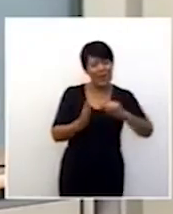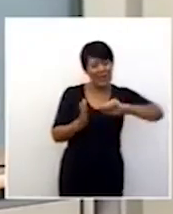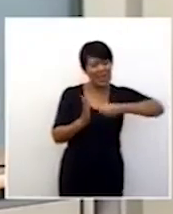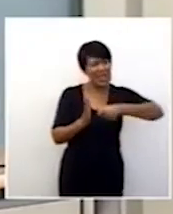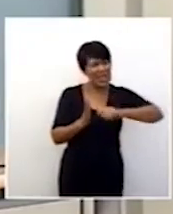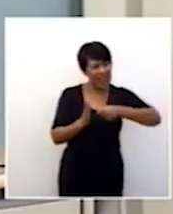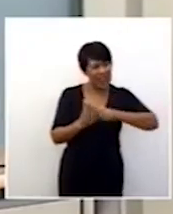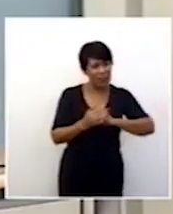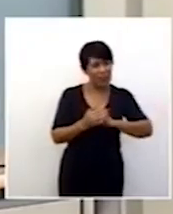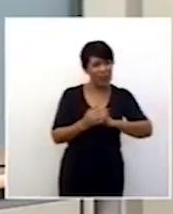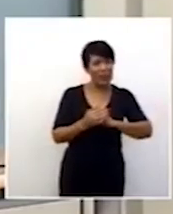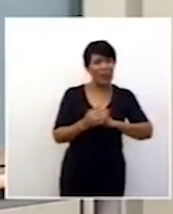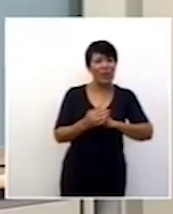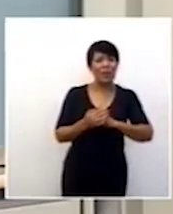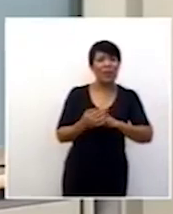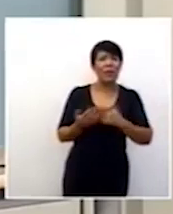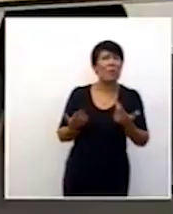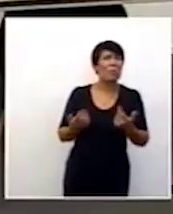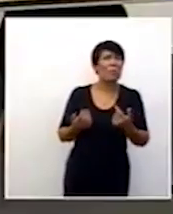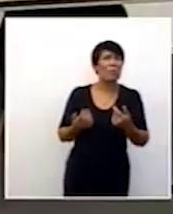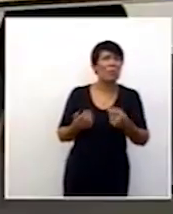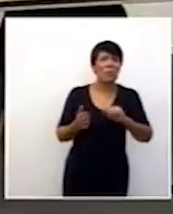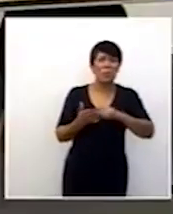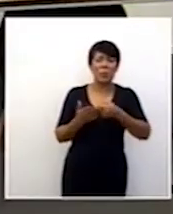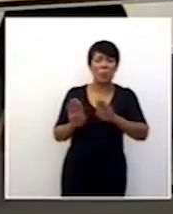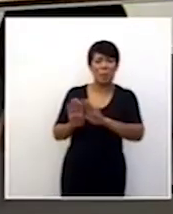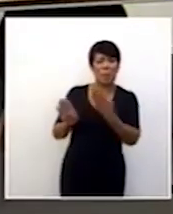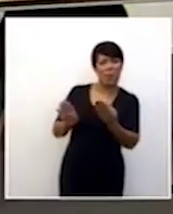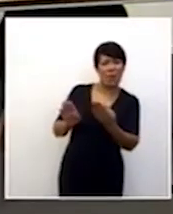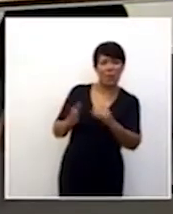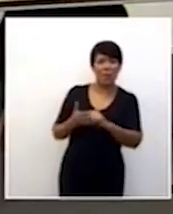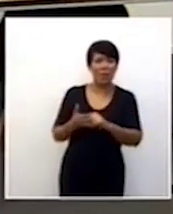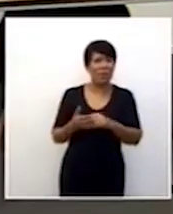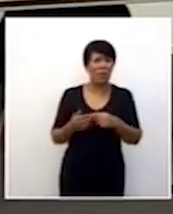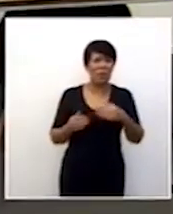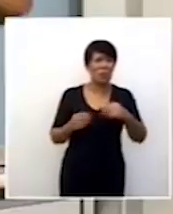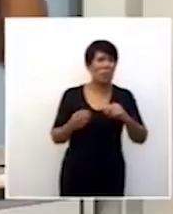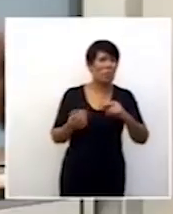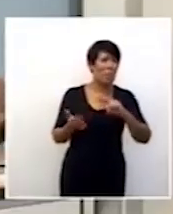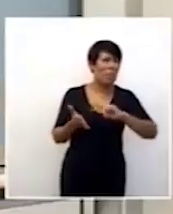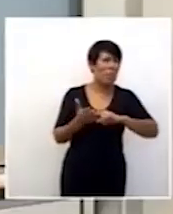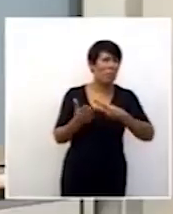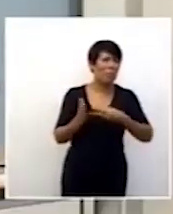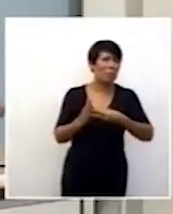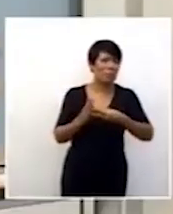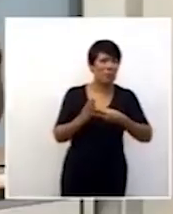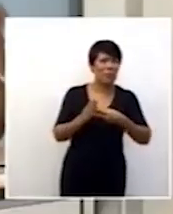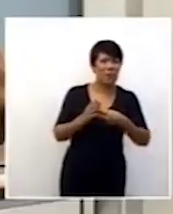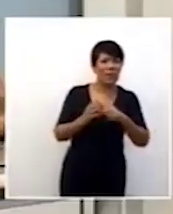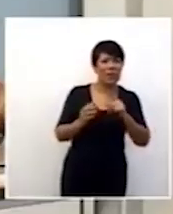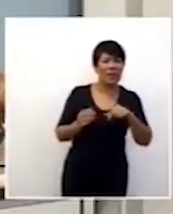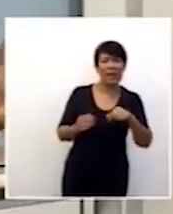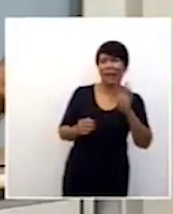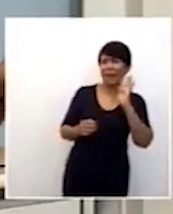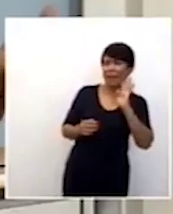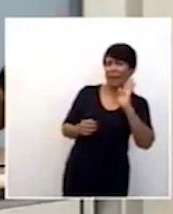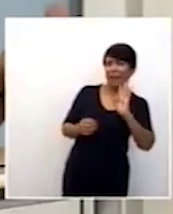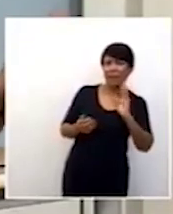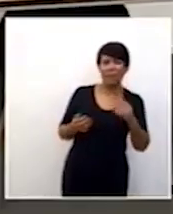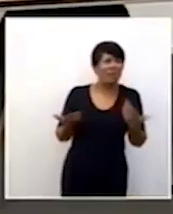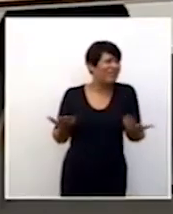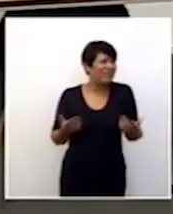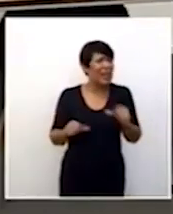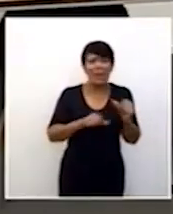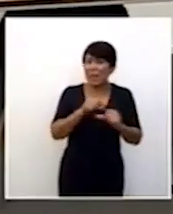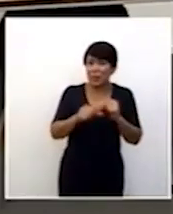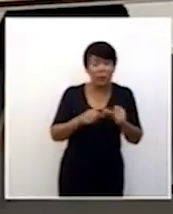depois a gente sabe que chave de cadeia tem uma conotação bem negativa, se transformou em hoje uma palavra que é usada para... Professora,